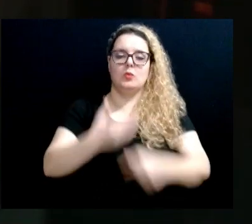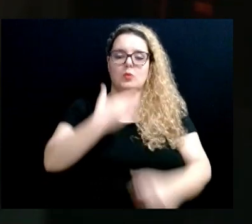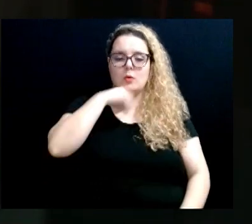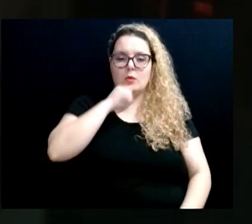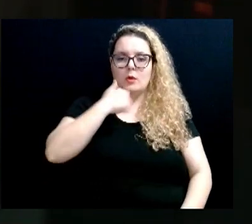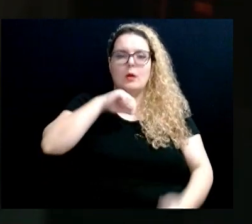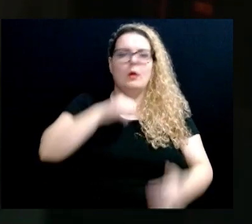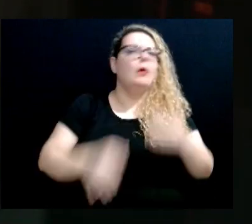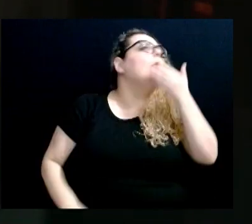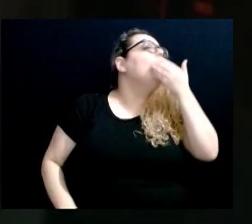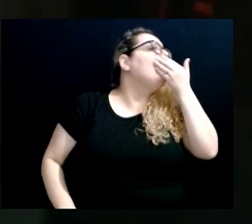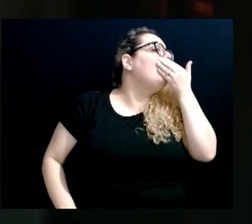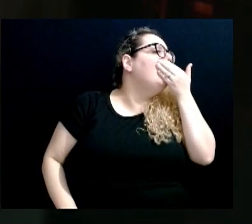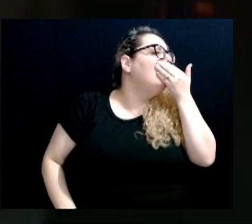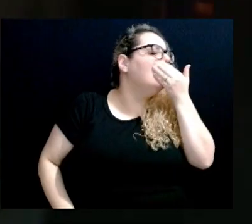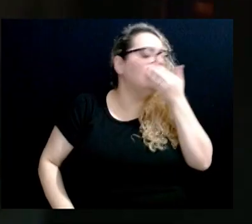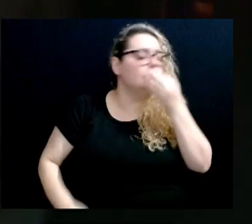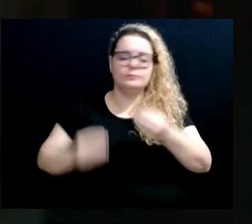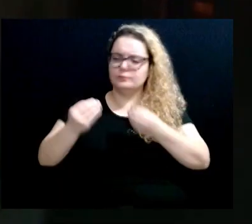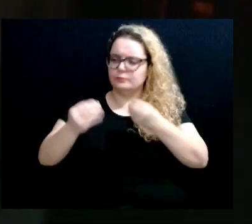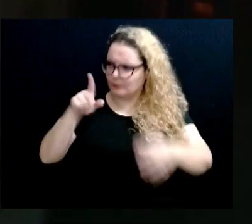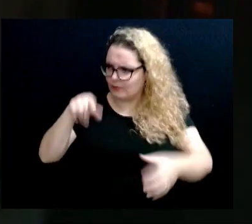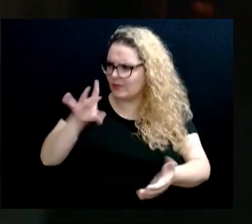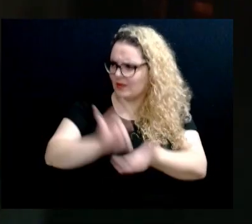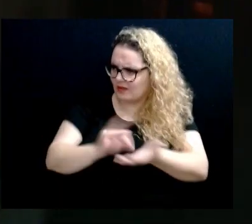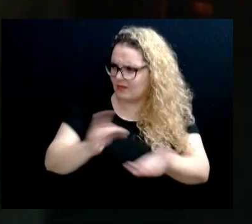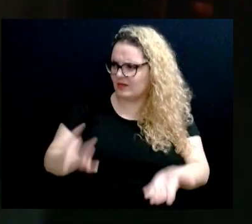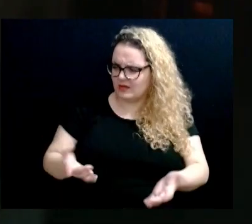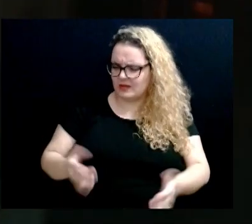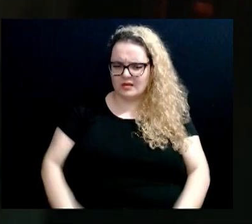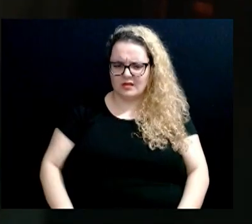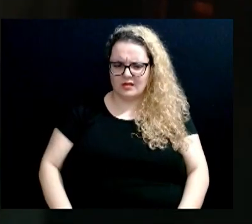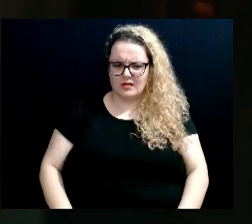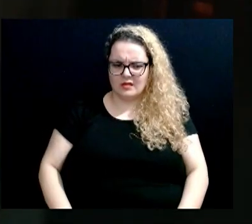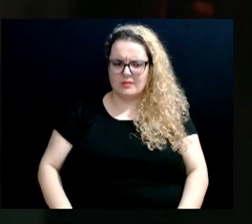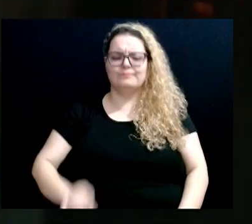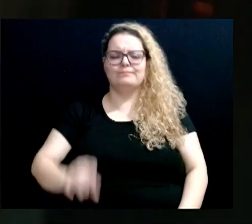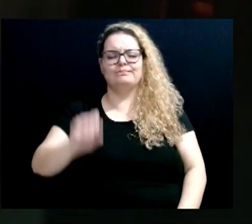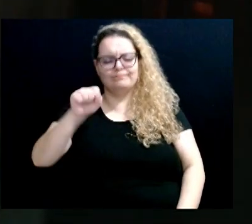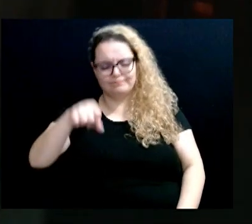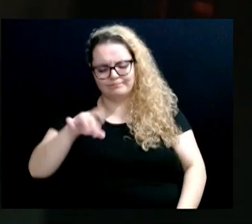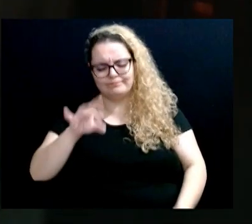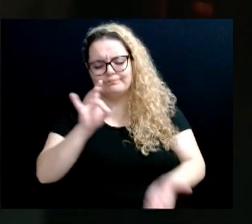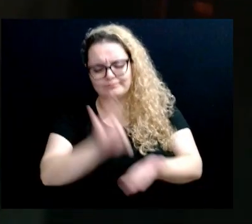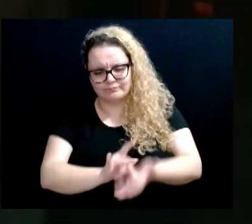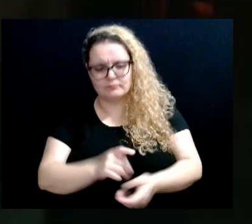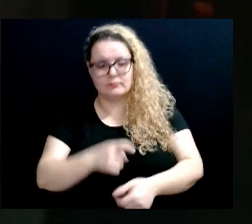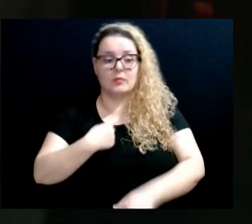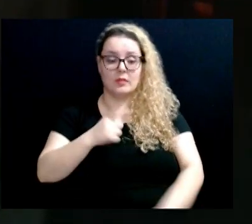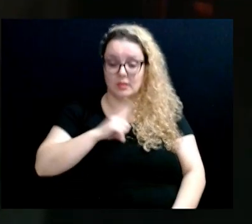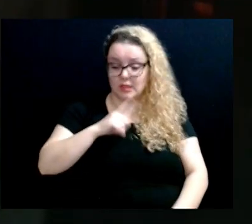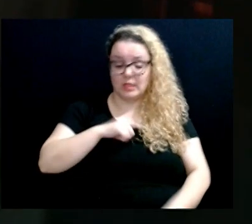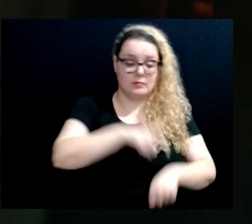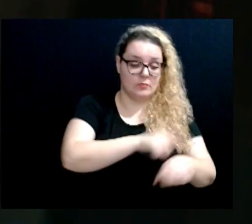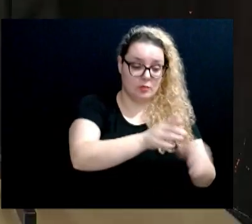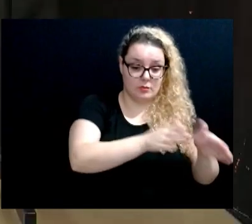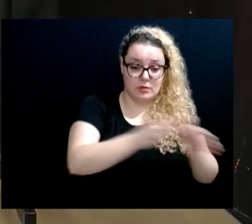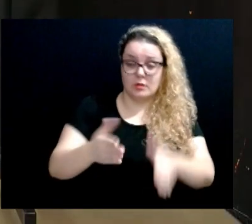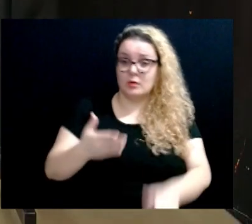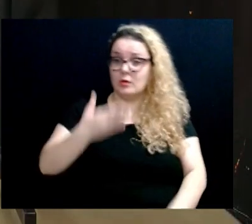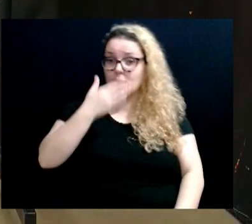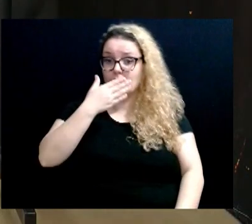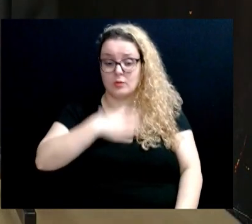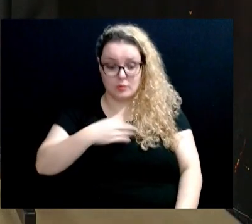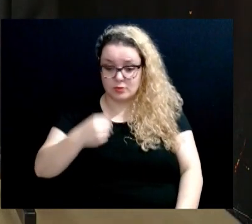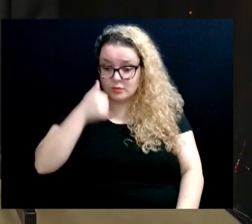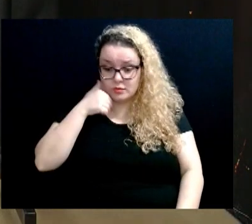É verdade isso? Sim, é verdade. Existem situações em que os filhos sabotam o próprio crescimento, Camila, para